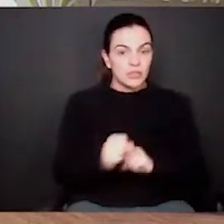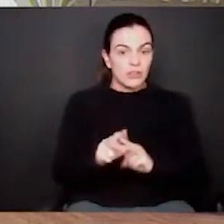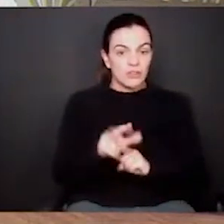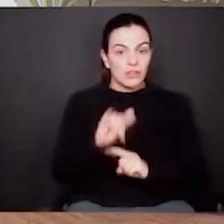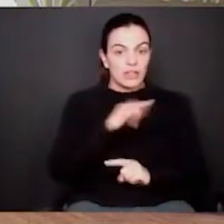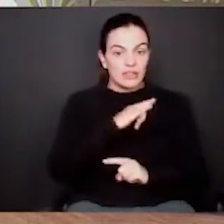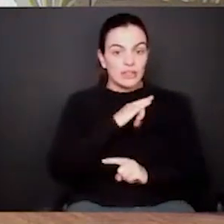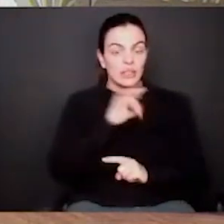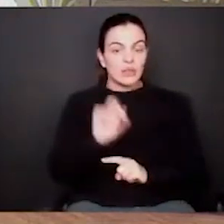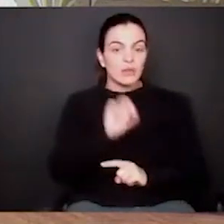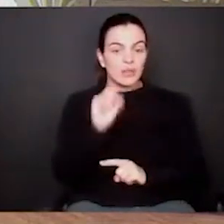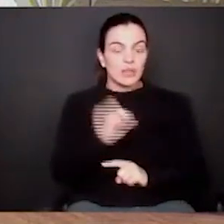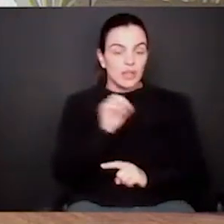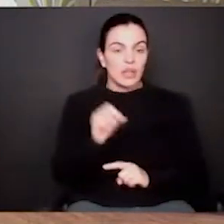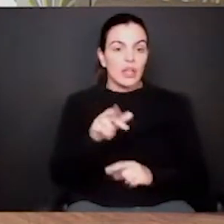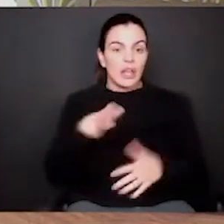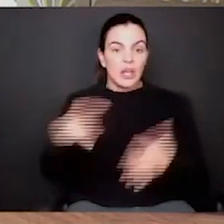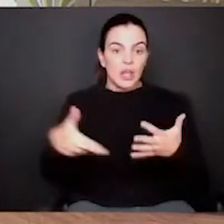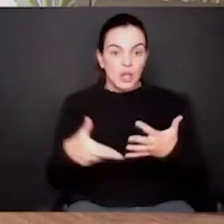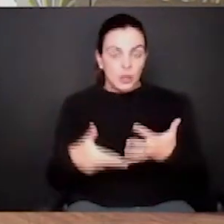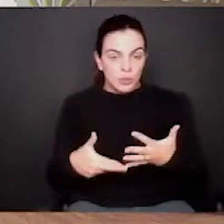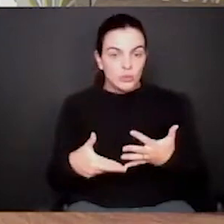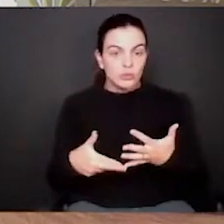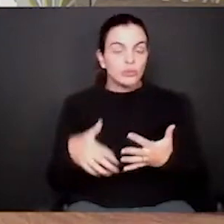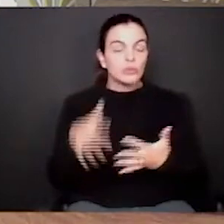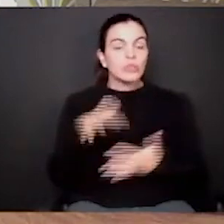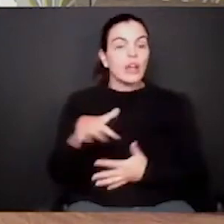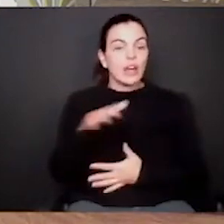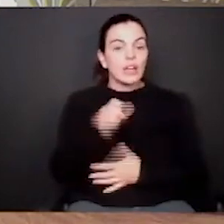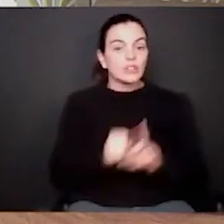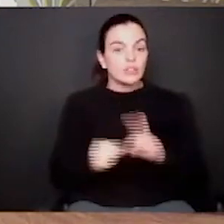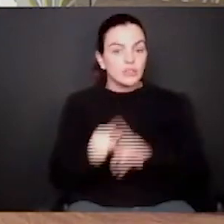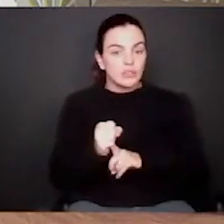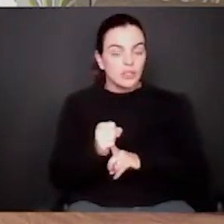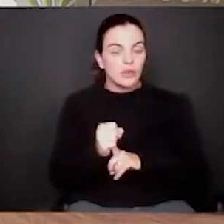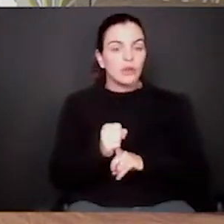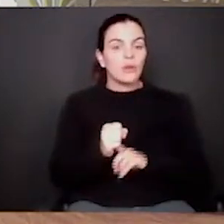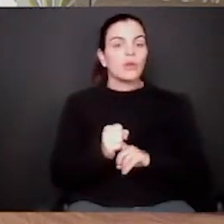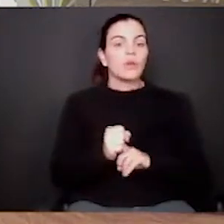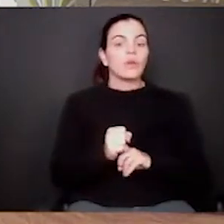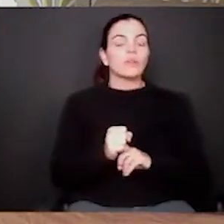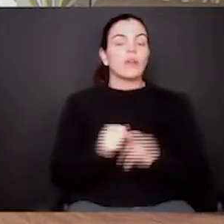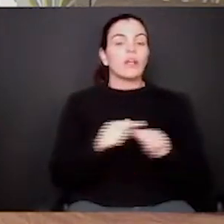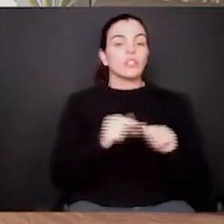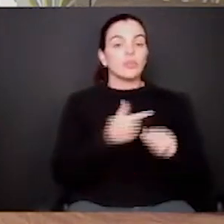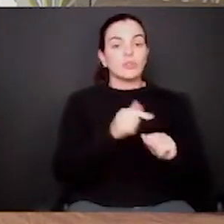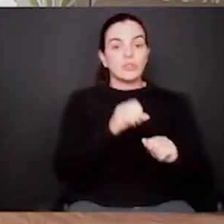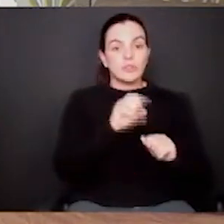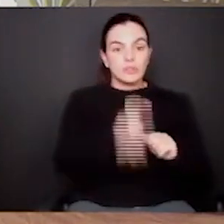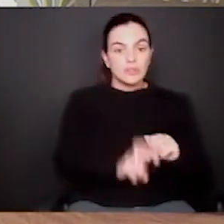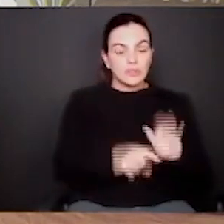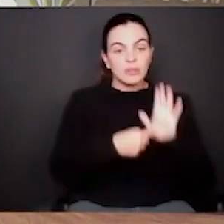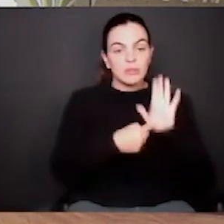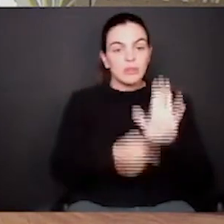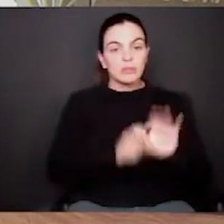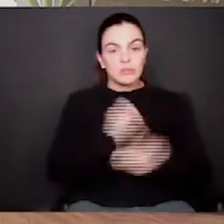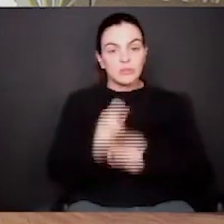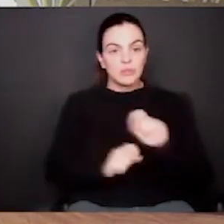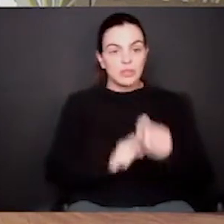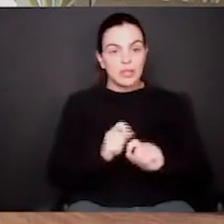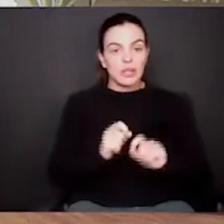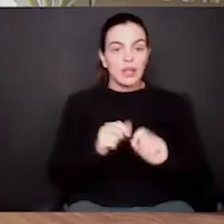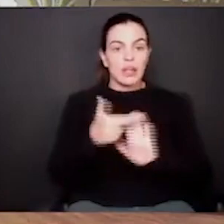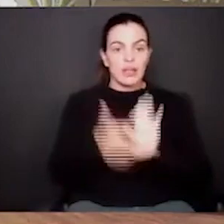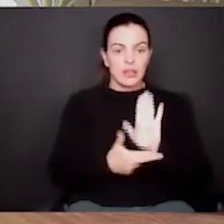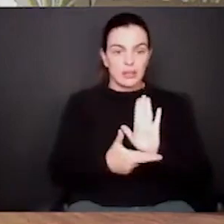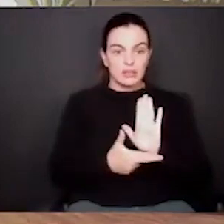orçamento da Seguridade Social, previsto no artigo 195, além de outras fontes e organizadas com base nas seguintes diretrizes. E aí